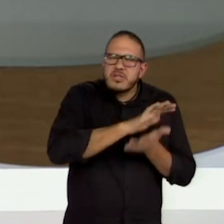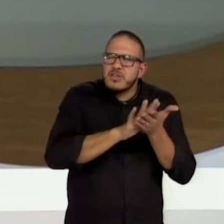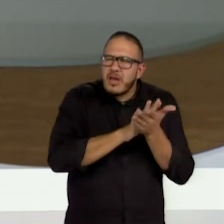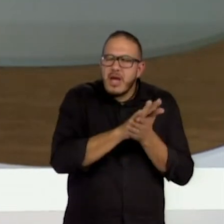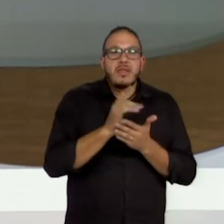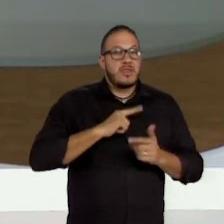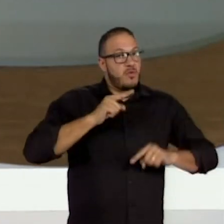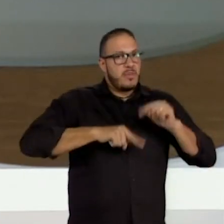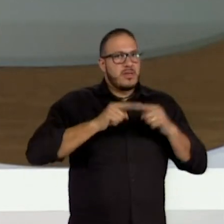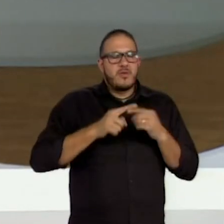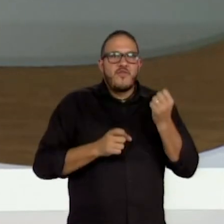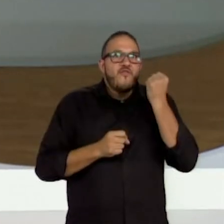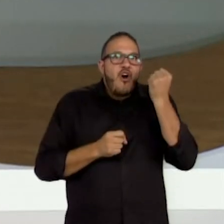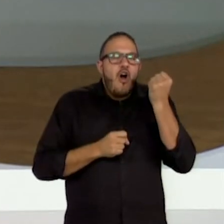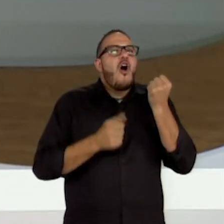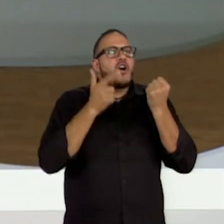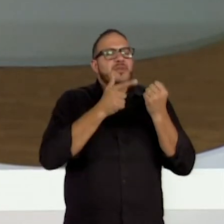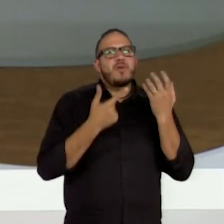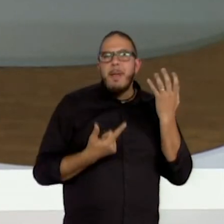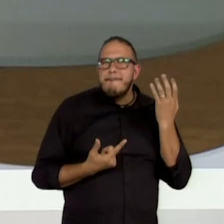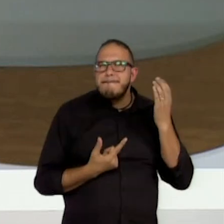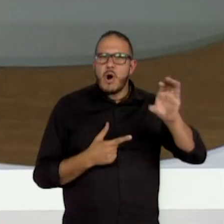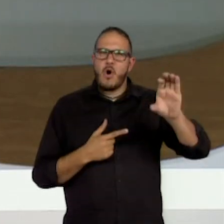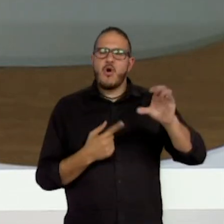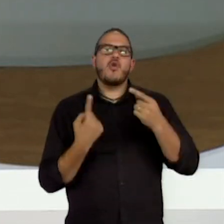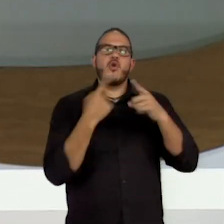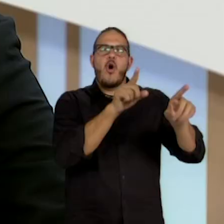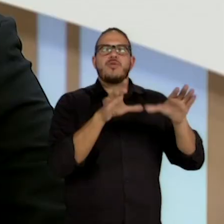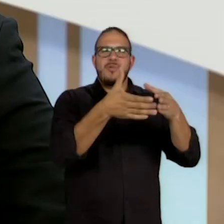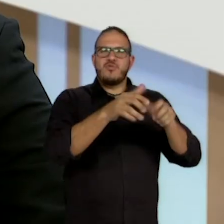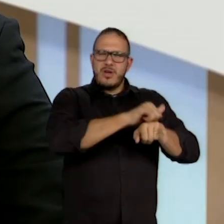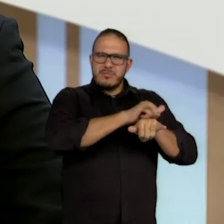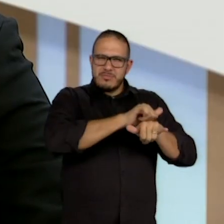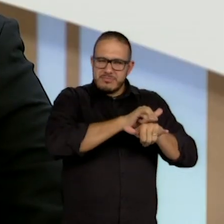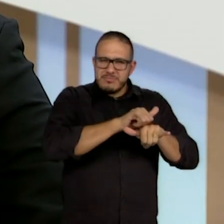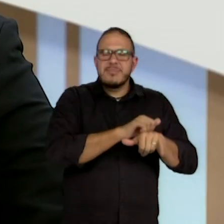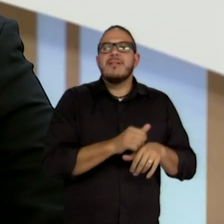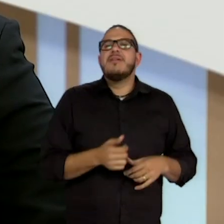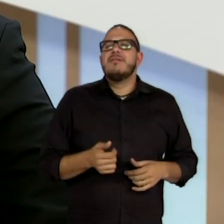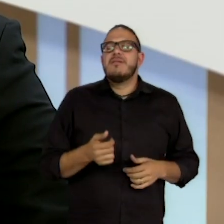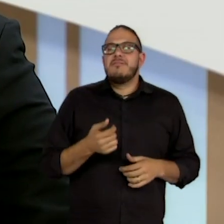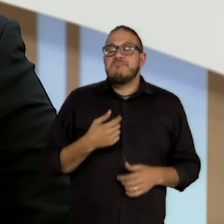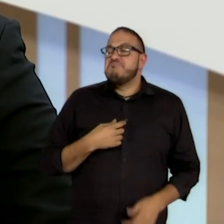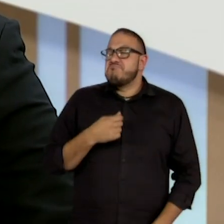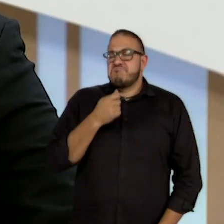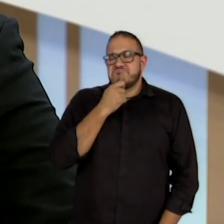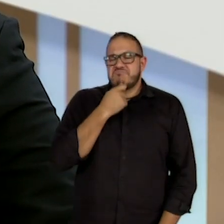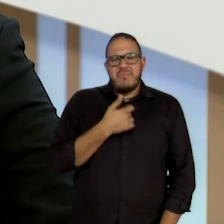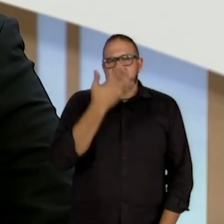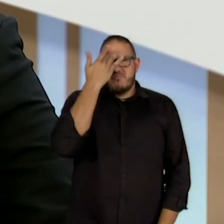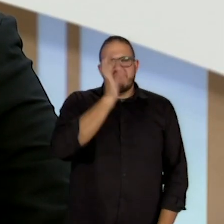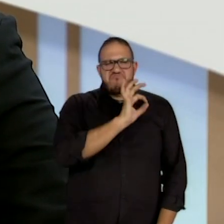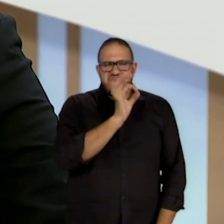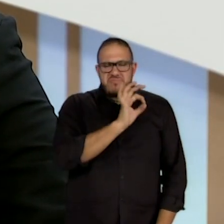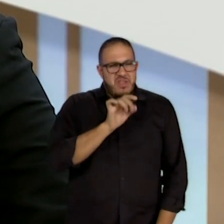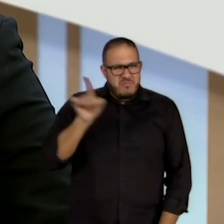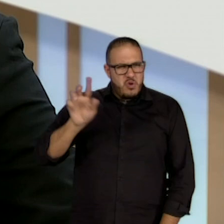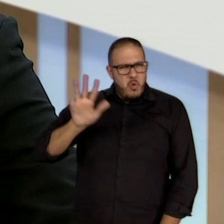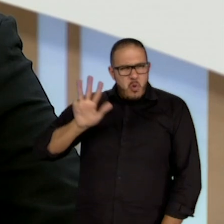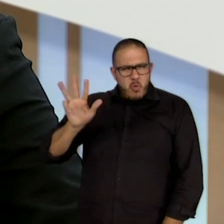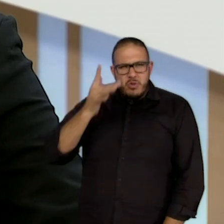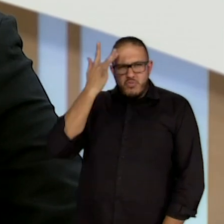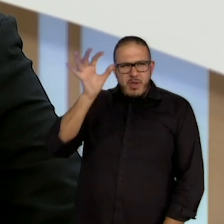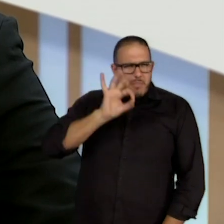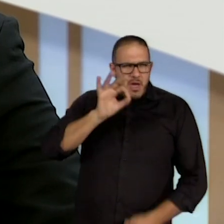material poderoso para ser explorado contra a Operação Lava Jato? Eu não tenho nenhum conhecimento que o Lula sabia nada sobre